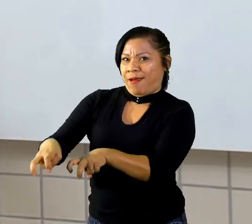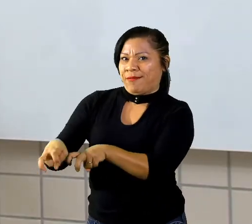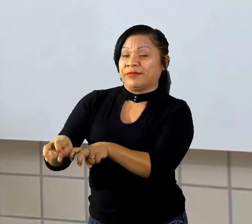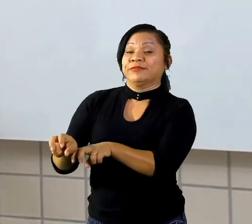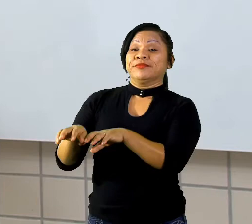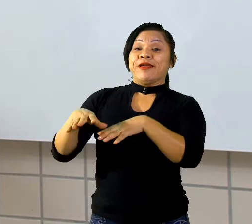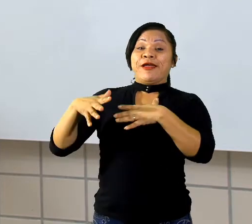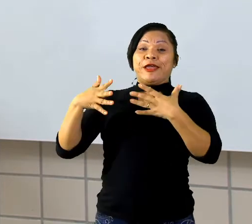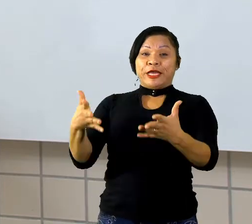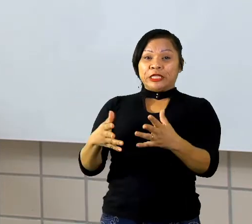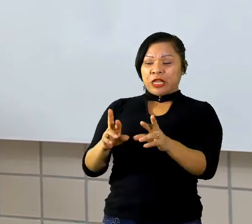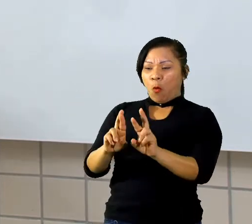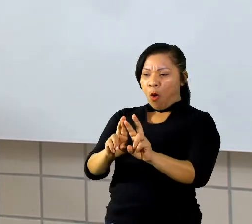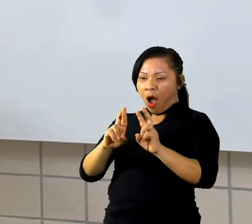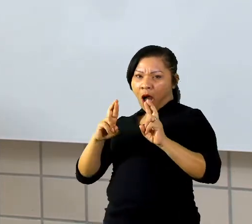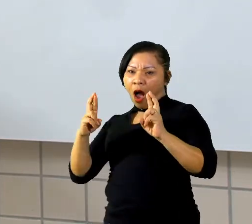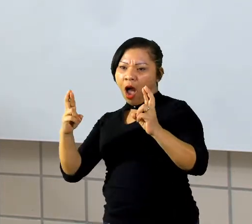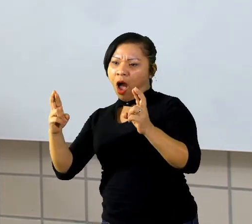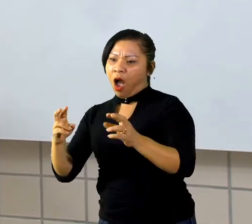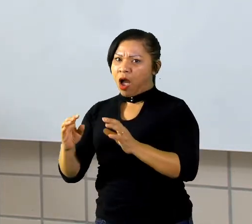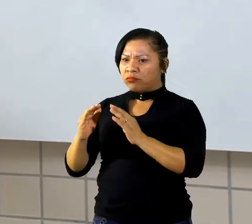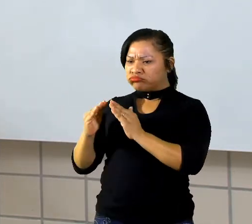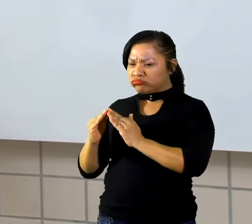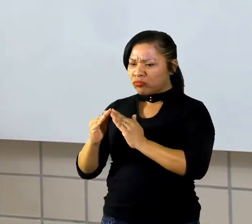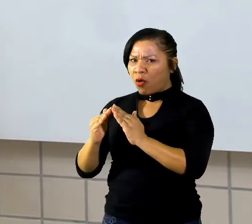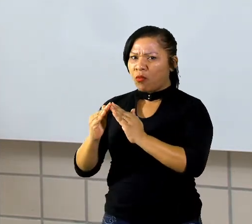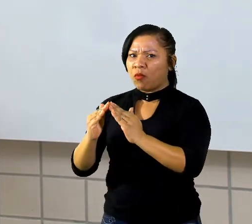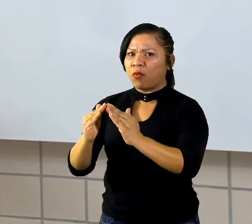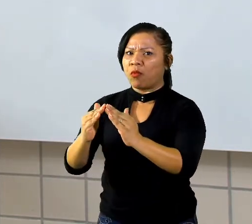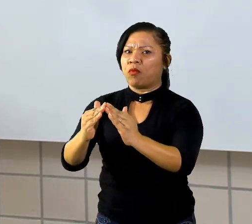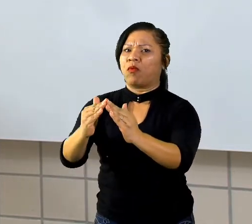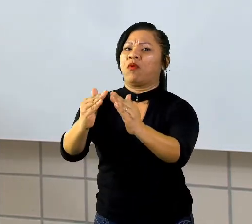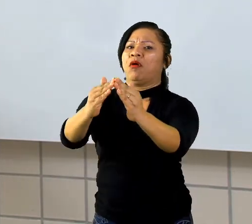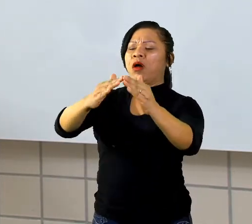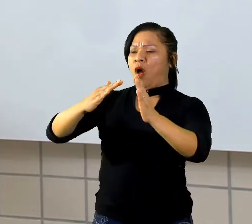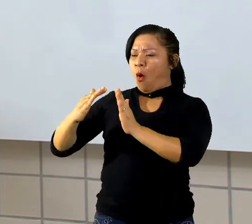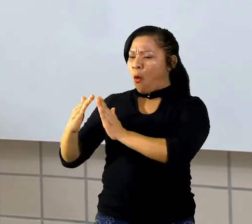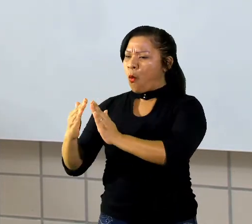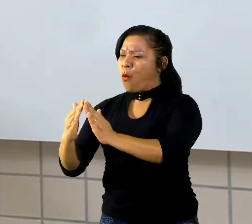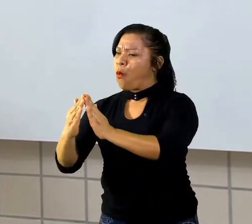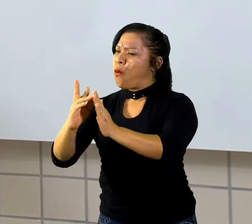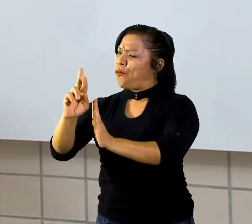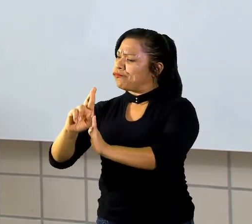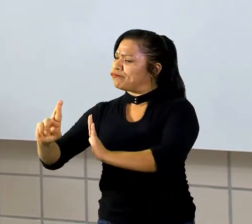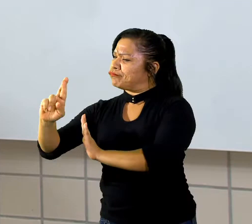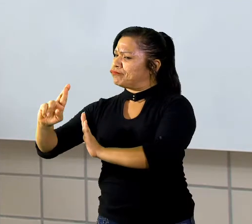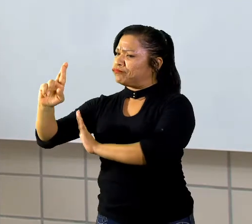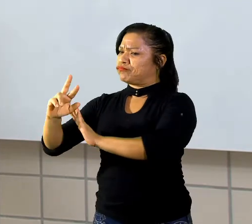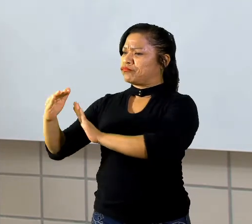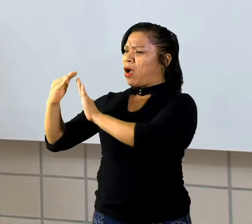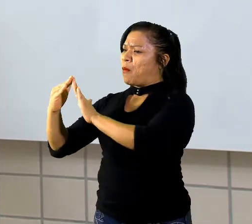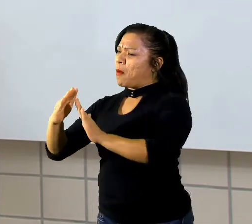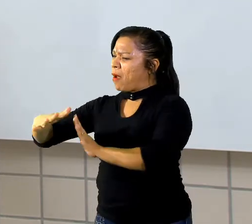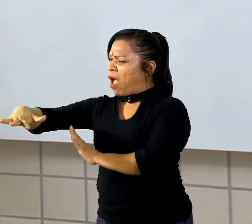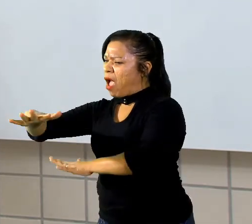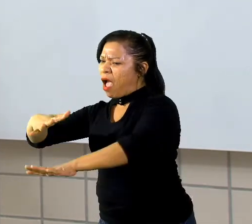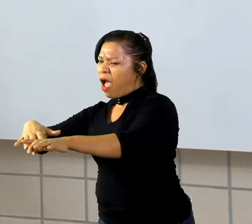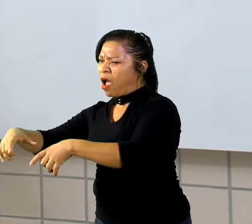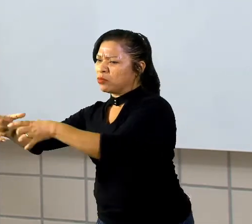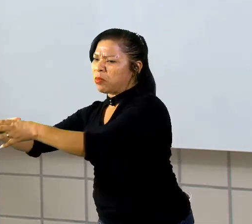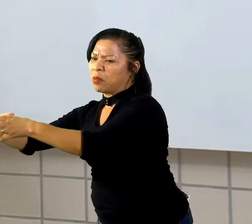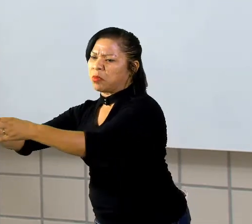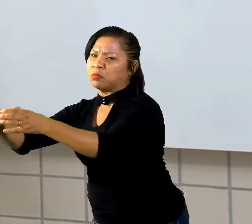aglomerada, as pessoas começaram a ocupar, criando vilas, criando regiões, criando lugarejos.